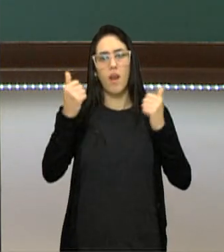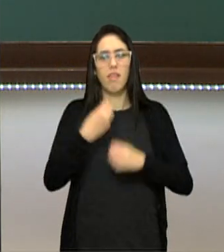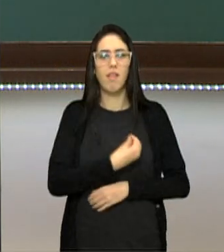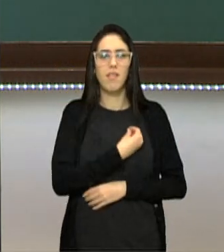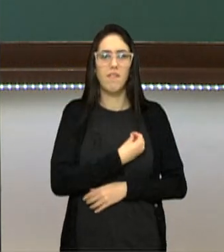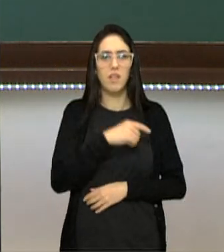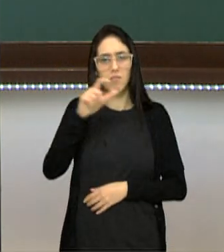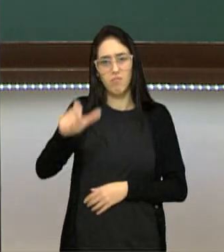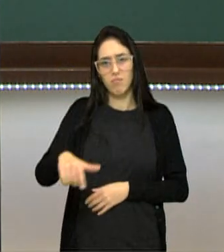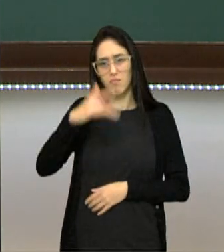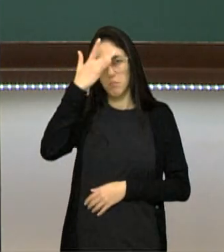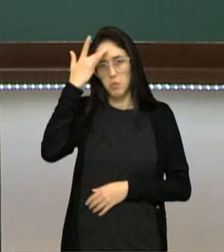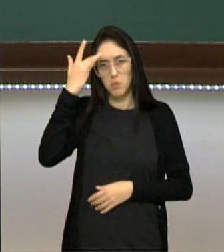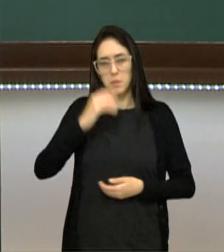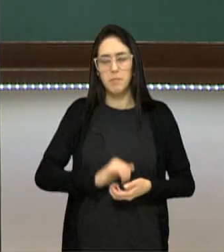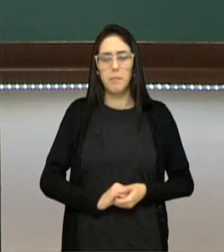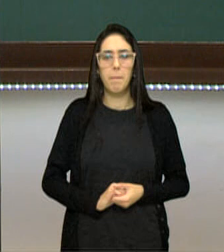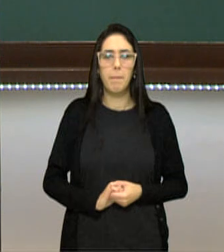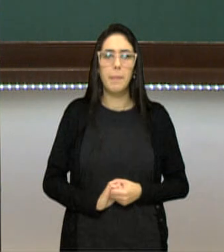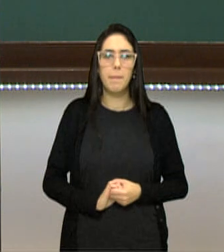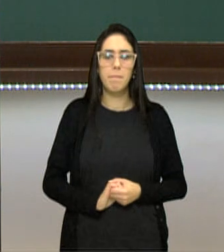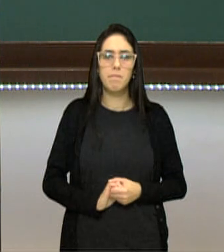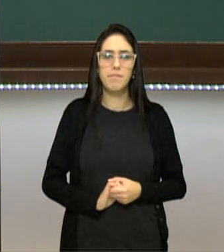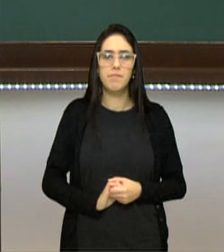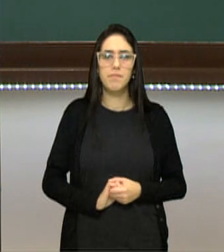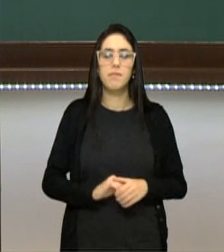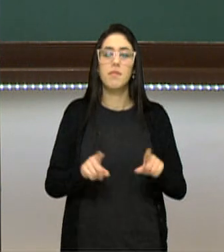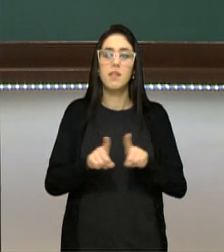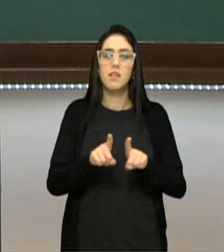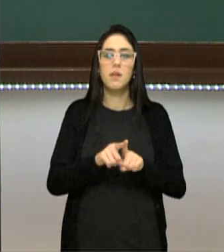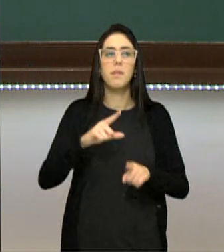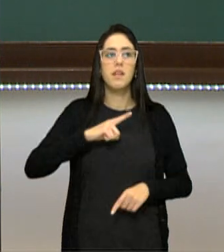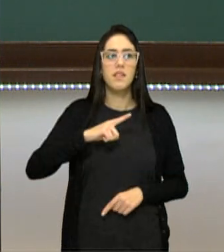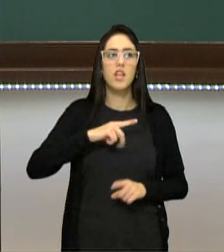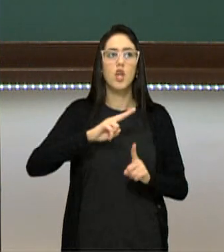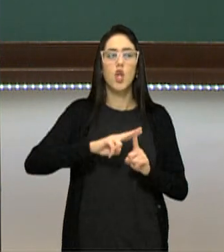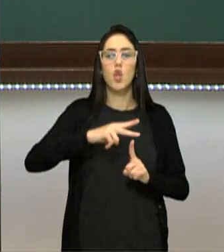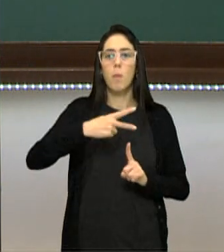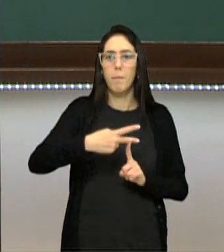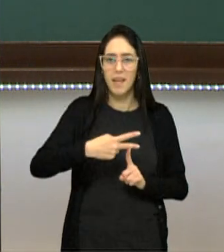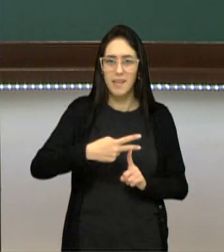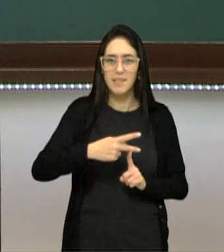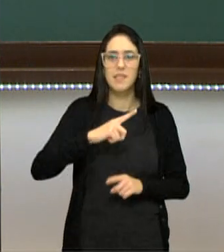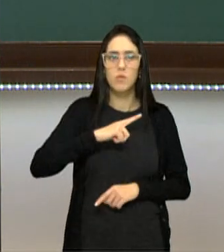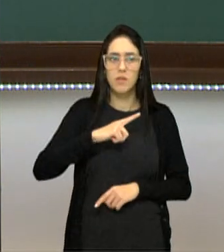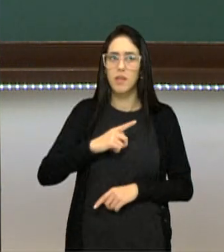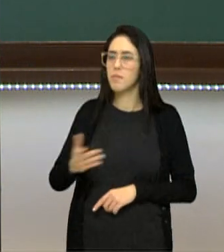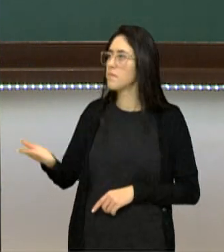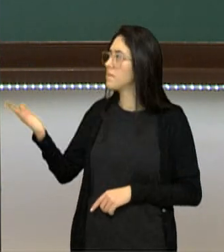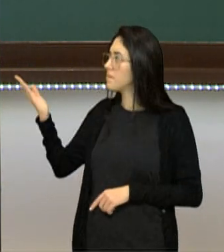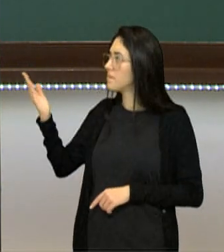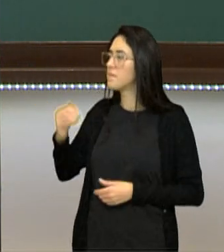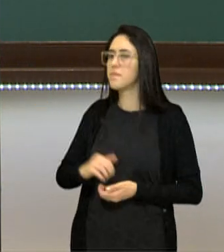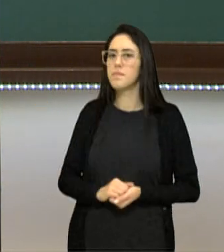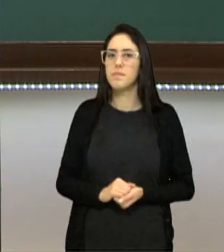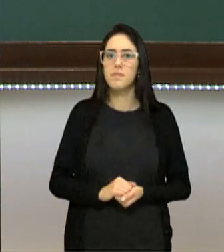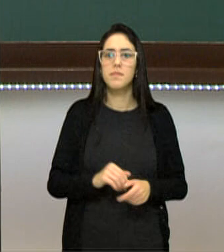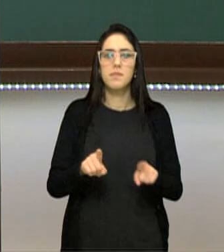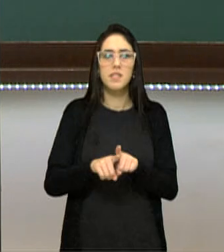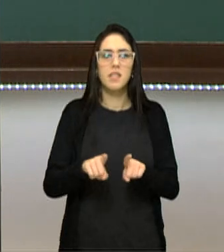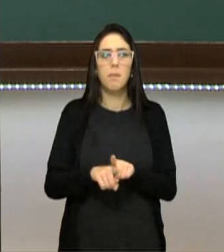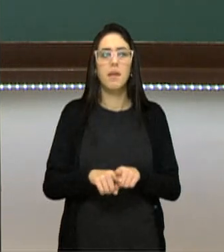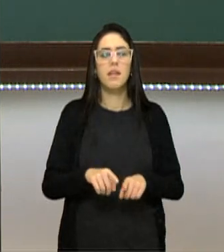da pessoa e tudo mais, tá? Nós temos o processo de duplicação, nós temos o B e C e após a duplicação